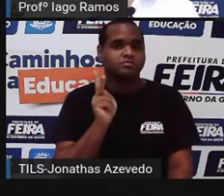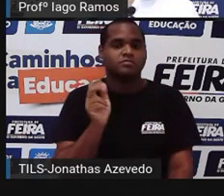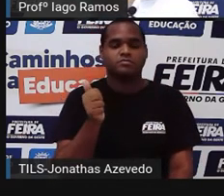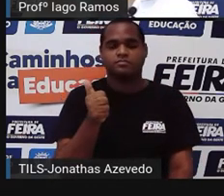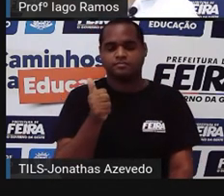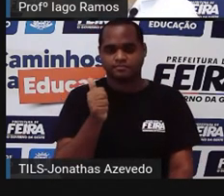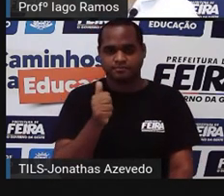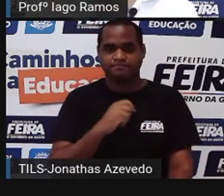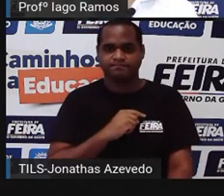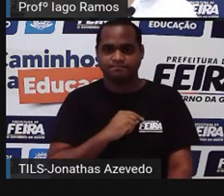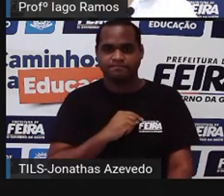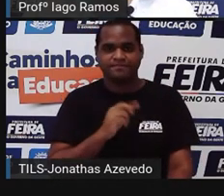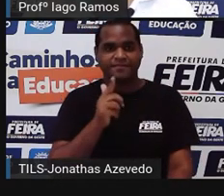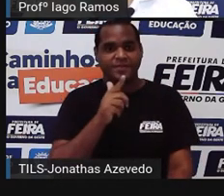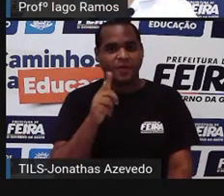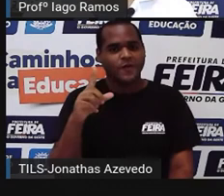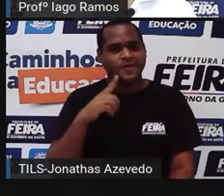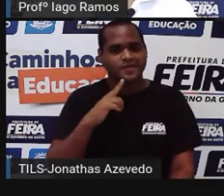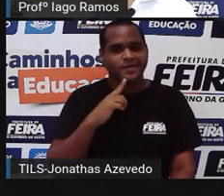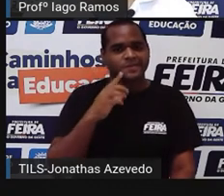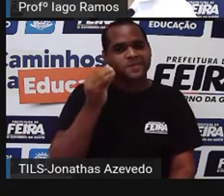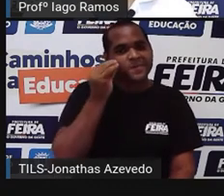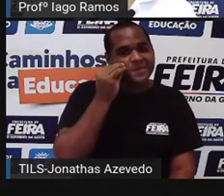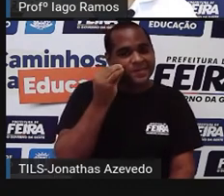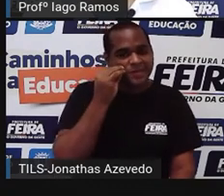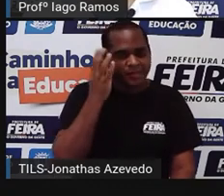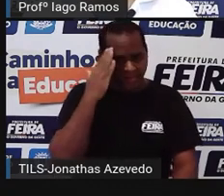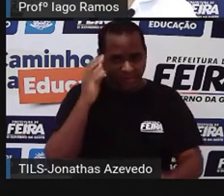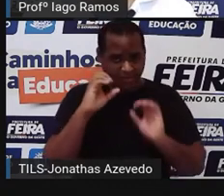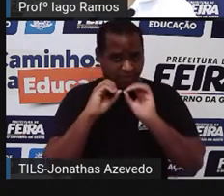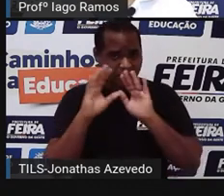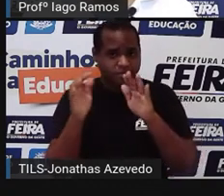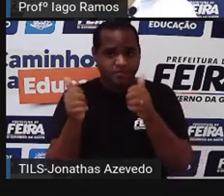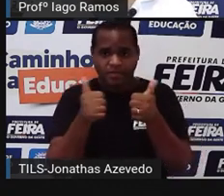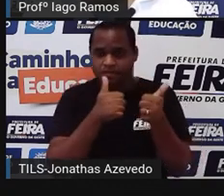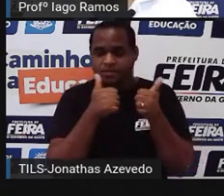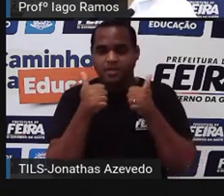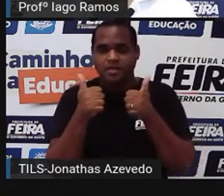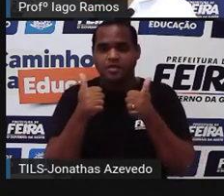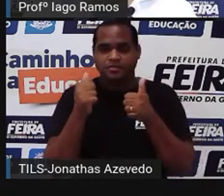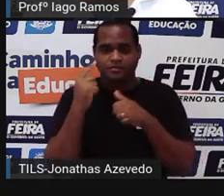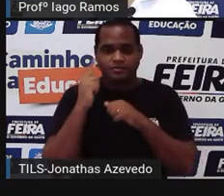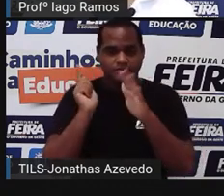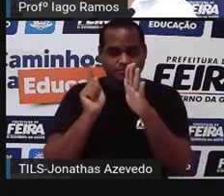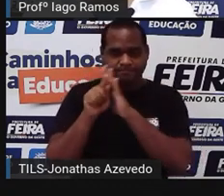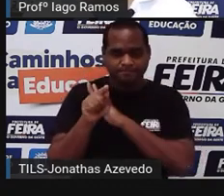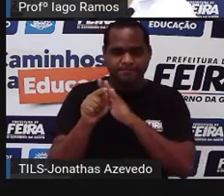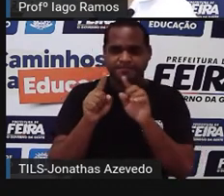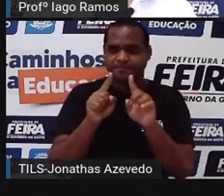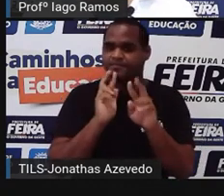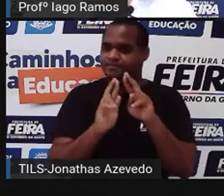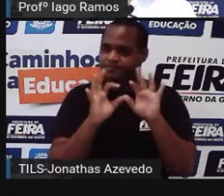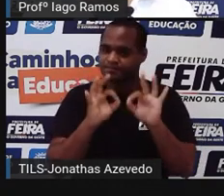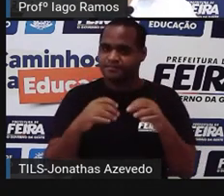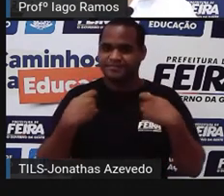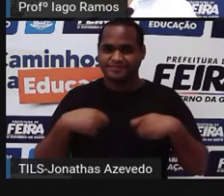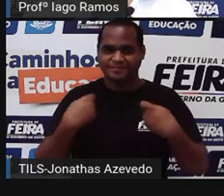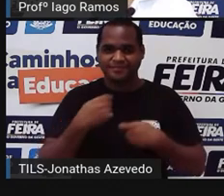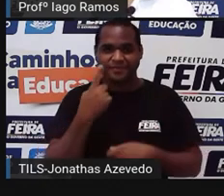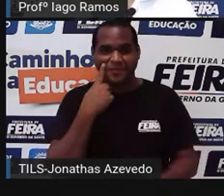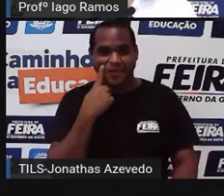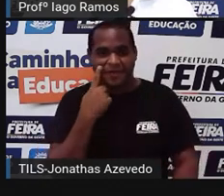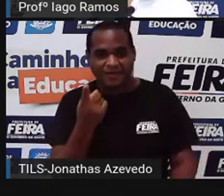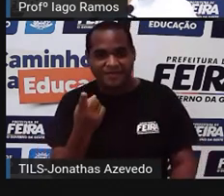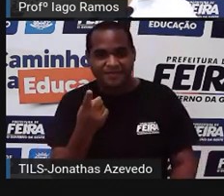bola Vamos testar para ver se a gente entendeu mesmo Será que a gente entendeu então vai vir uma pergunta aqui você vai ter que responder